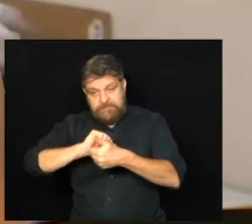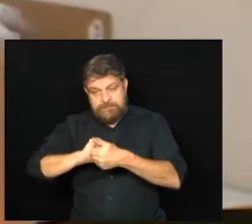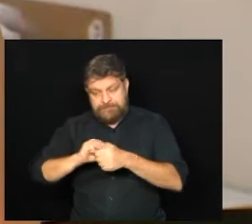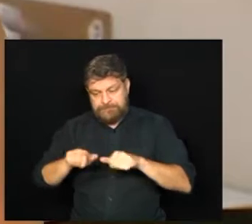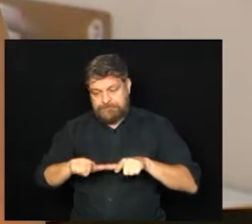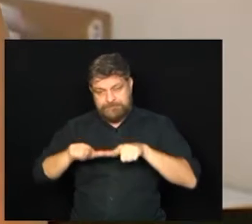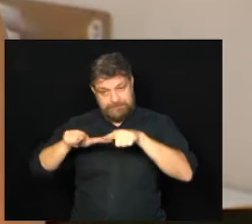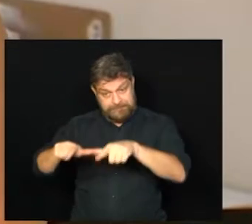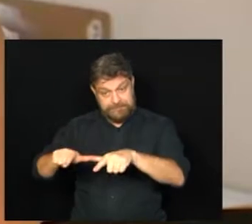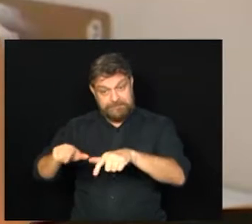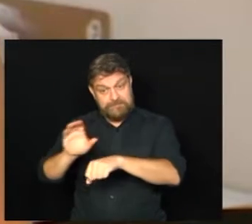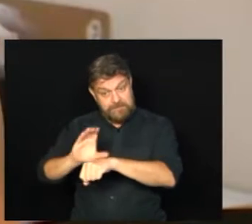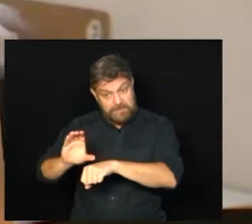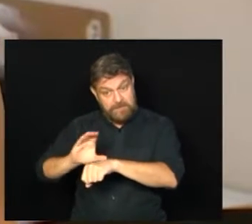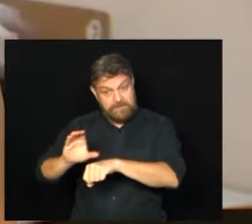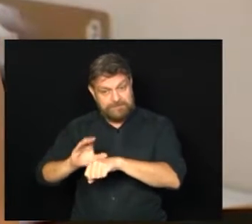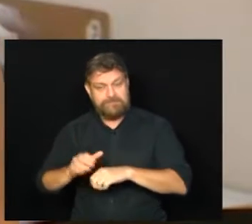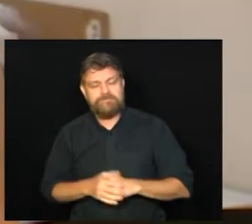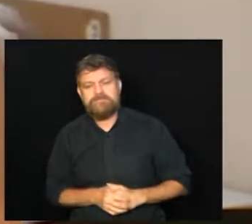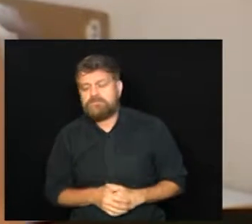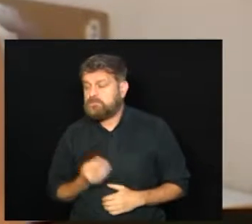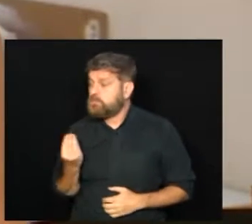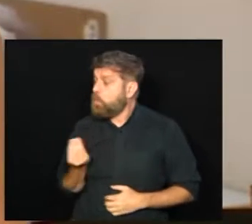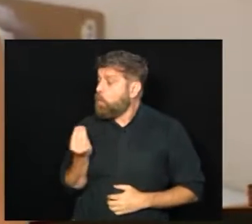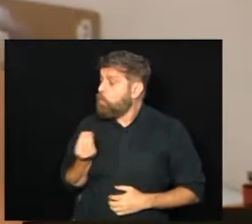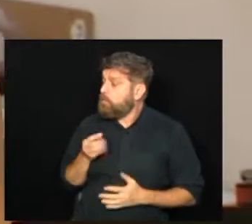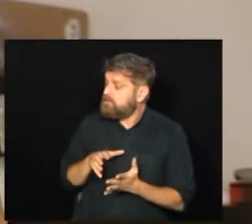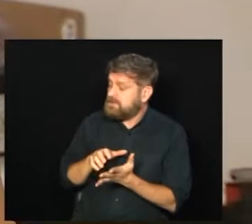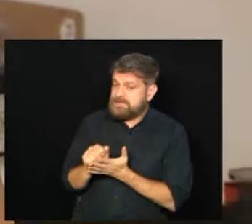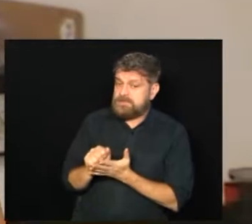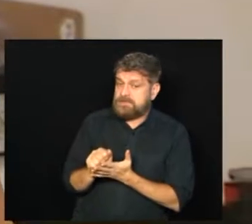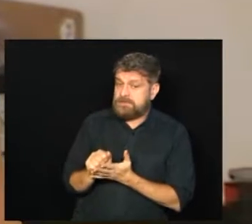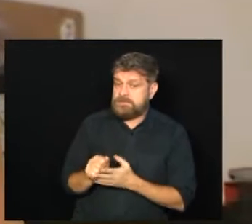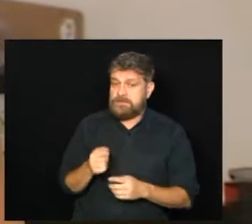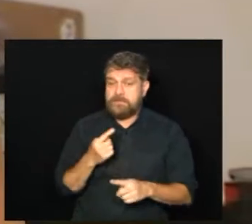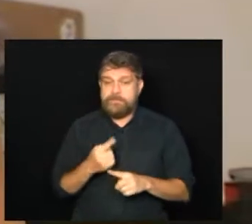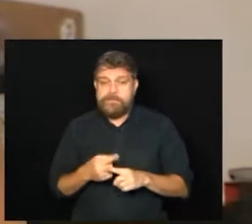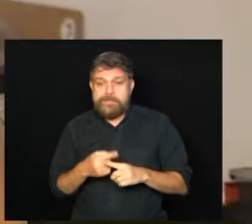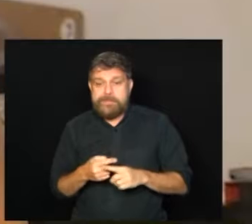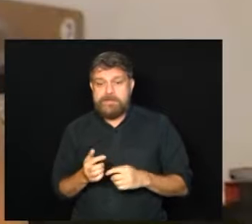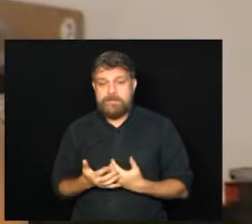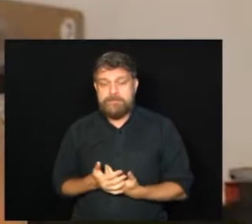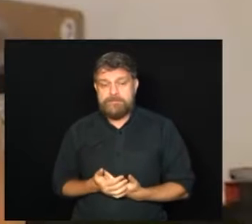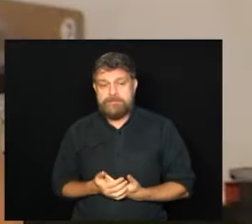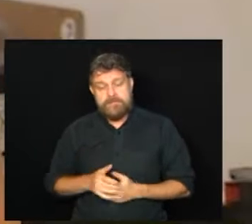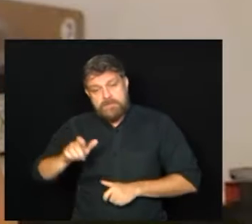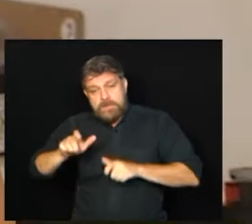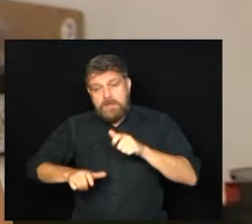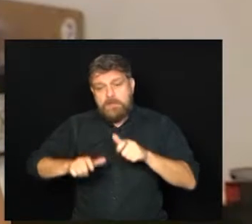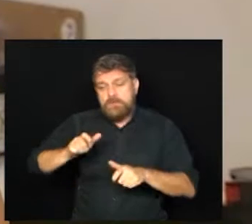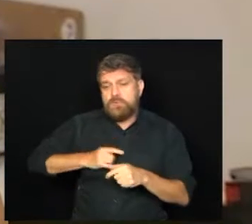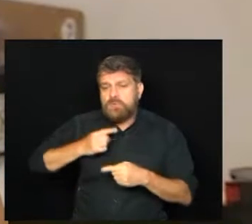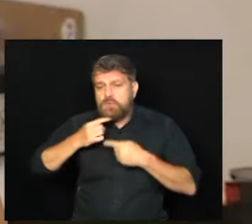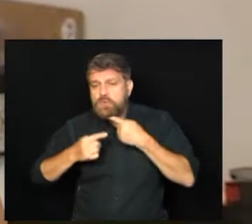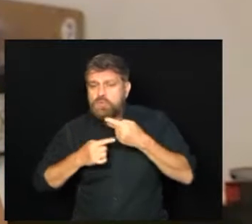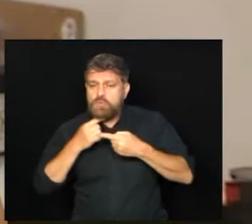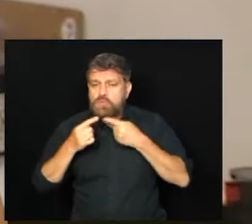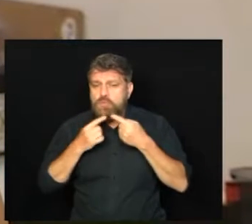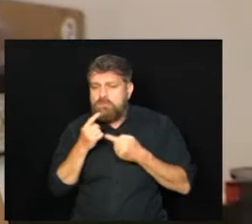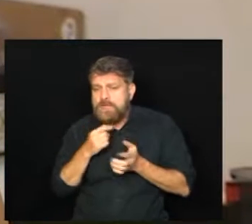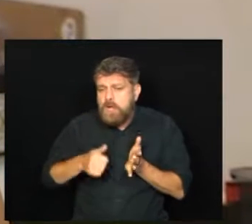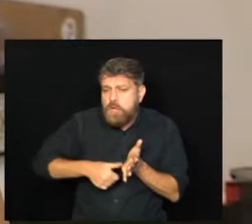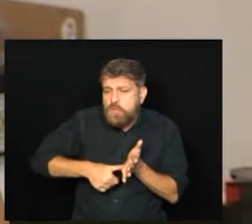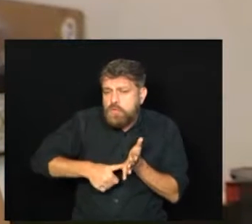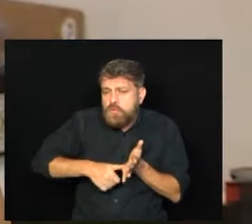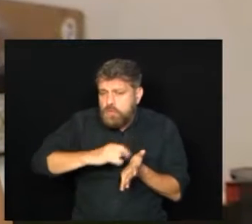é muito importante. Bom, e como faz para se inscrever, Camila? Porque o pessoal normalmente tem dúvida quais os documentos